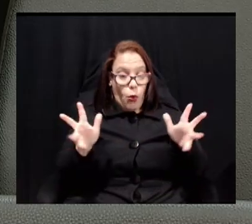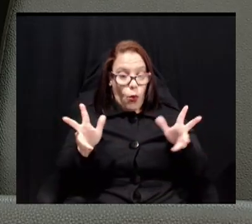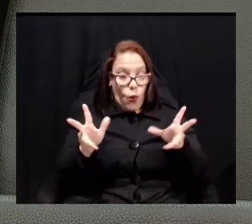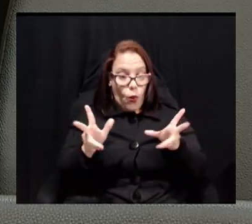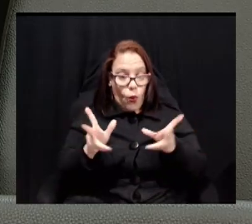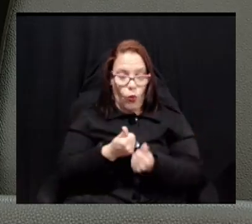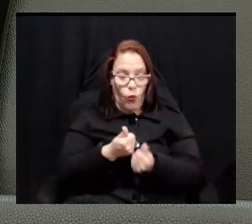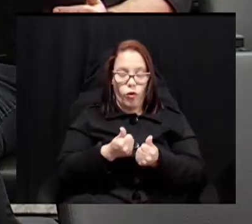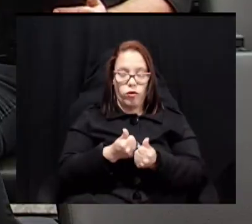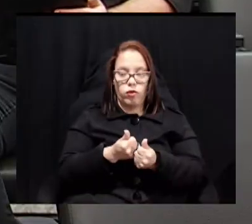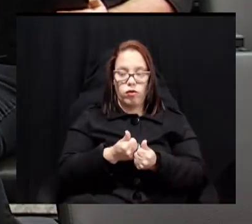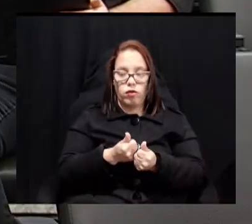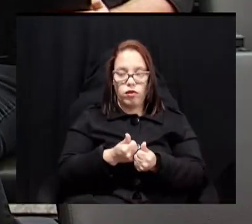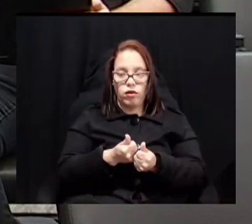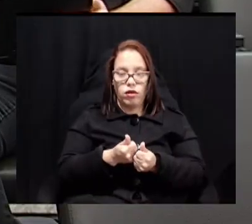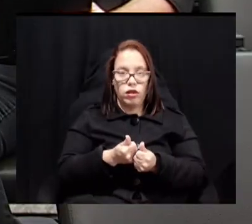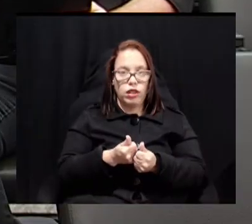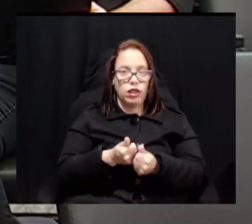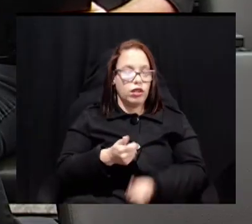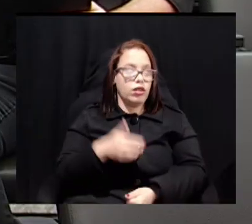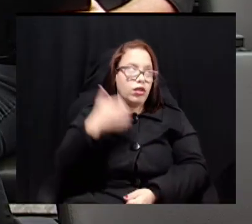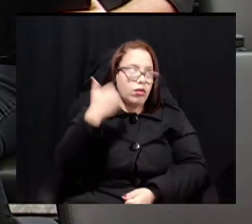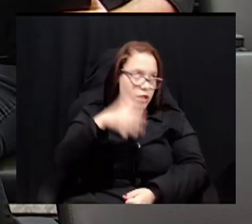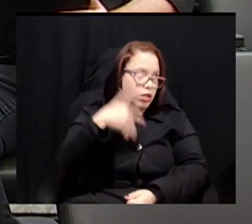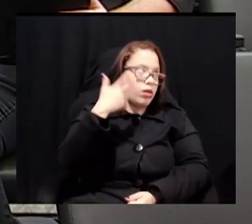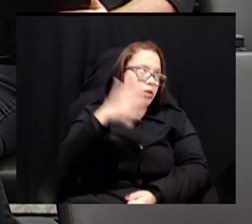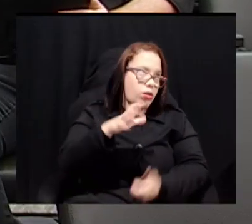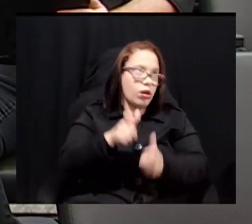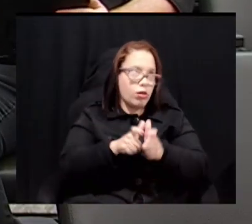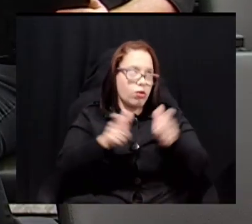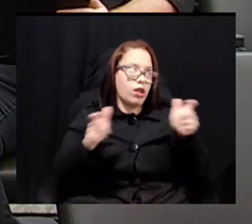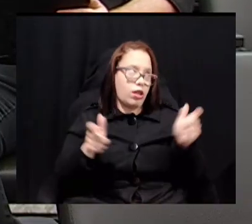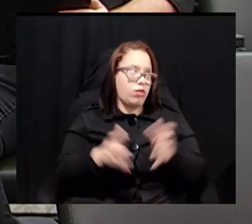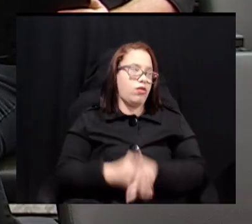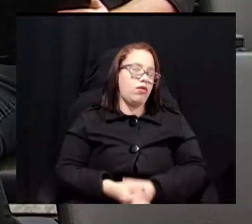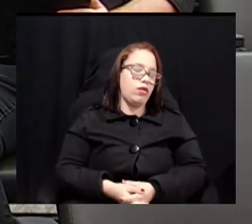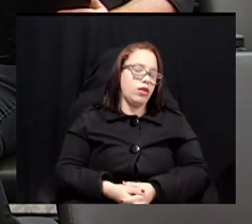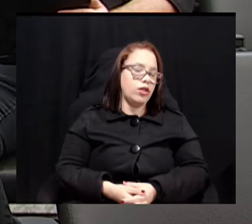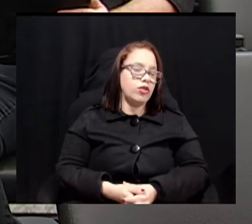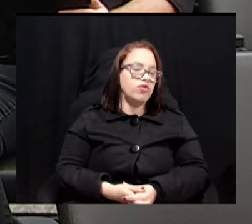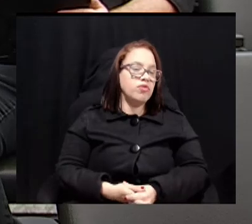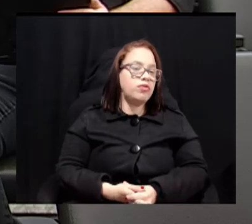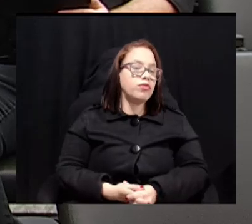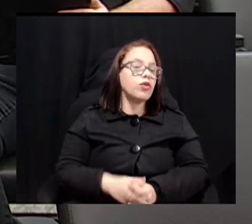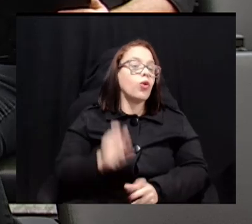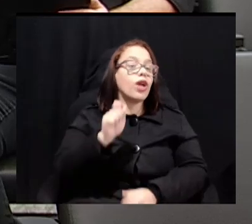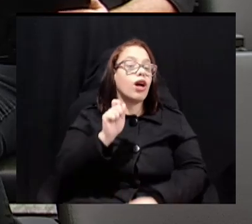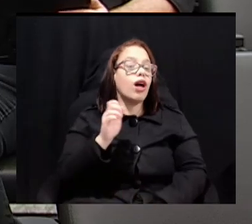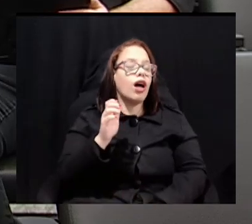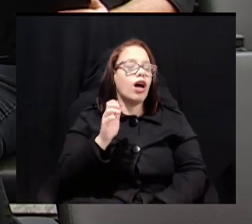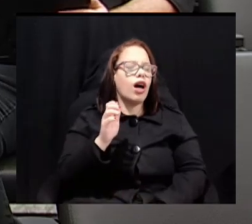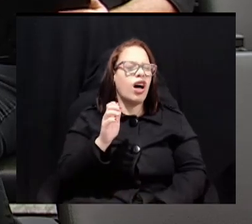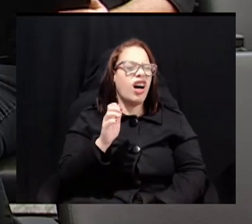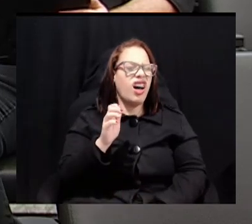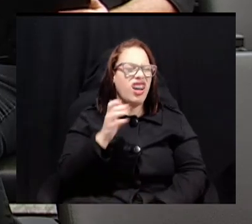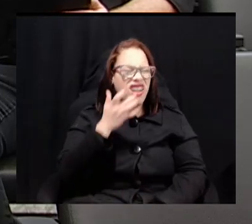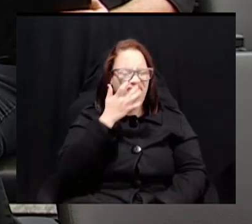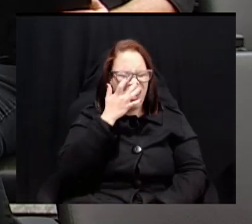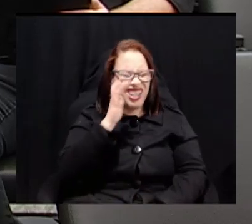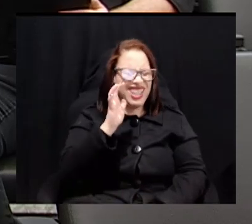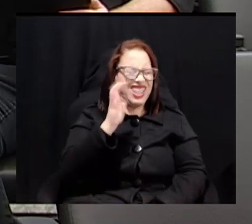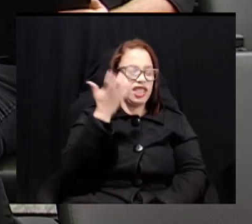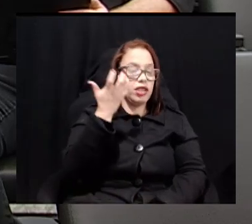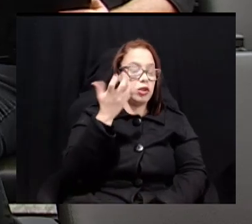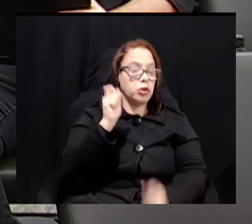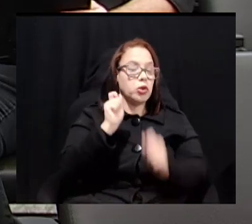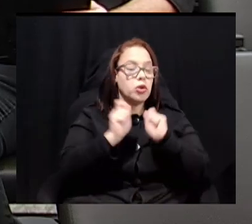que constantemente tem cada vez mais aumentado, né? E o que acontece? Nós precisamos saber, queremos saber o que está acontecendo, como